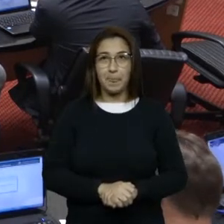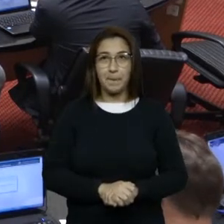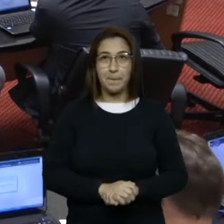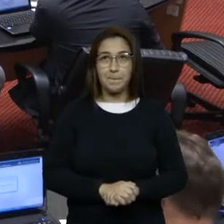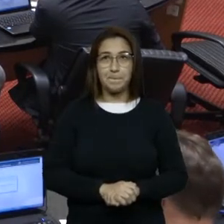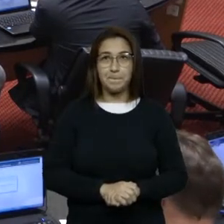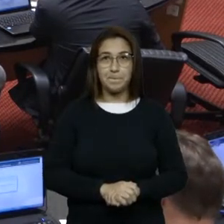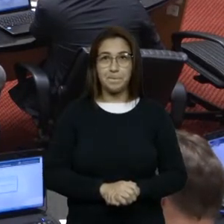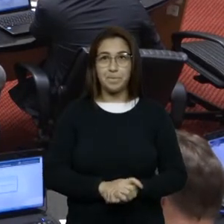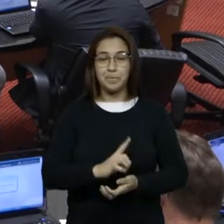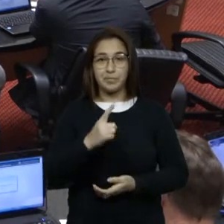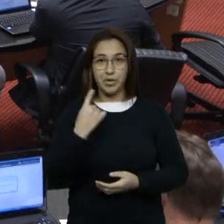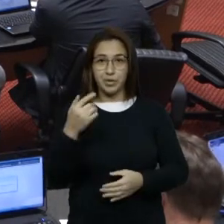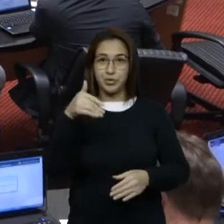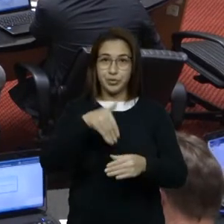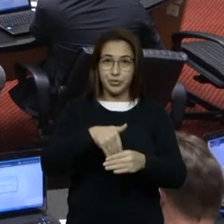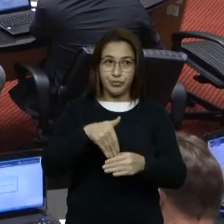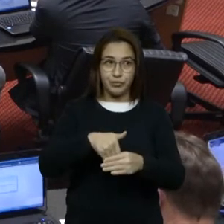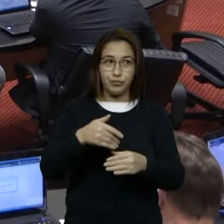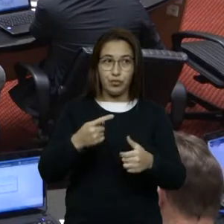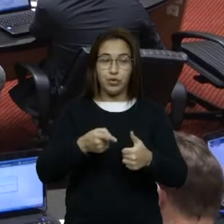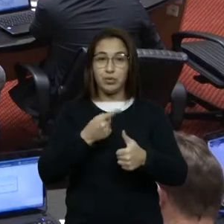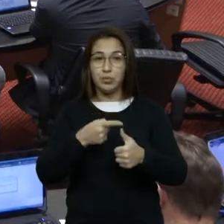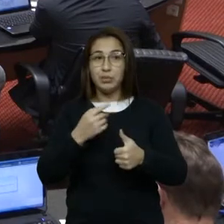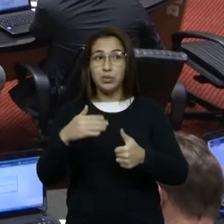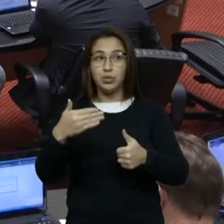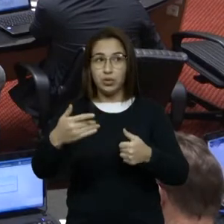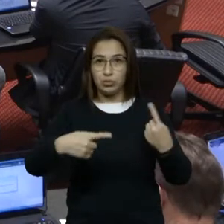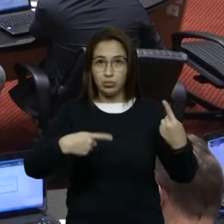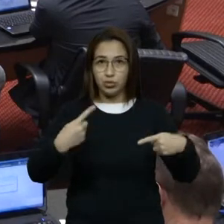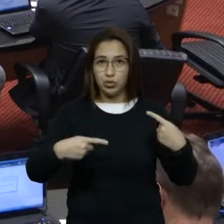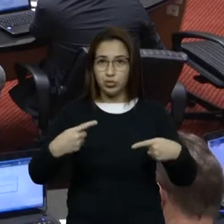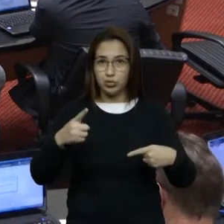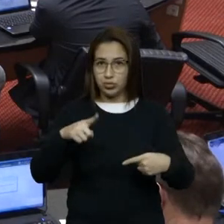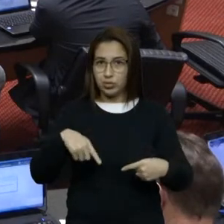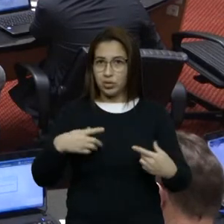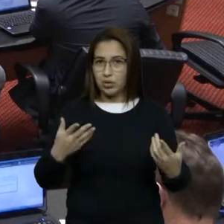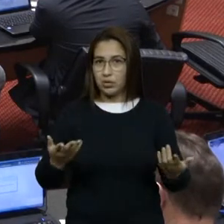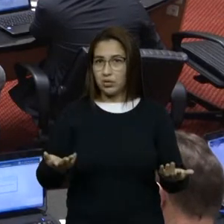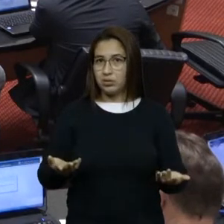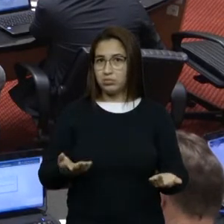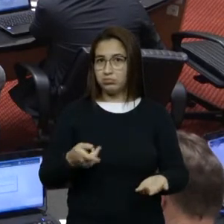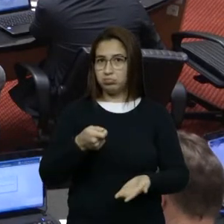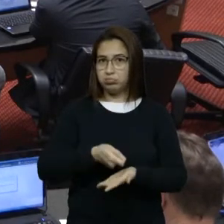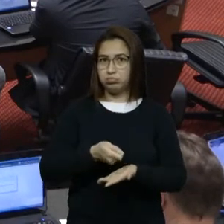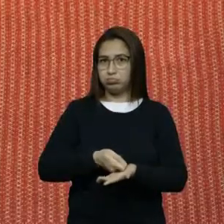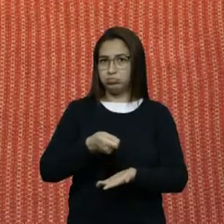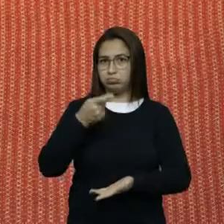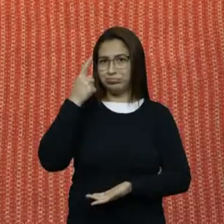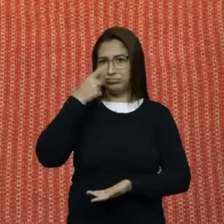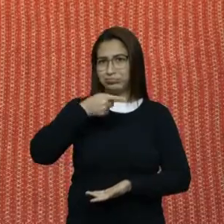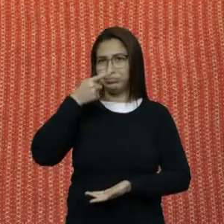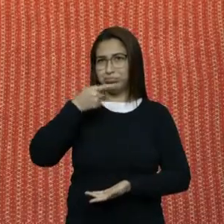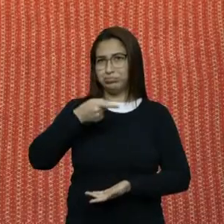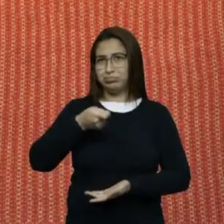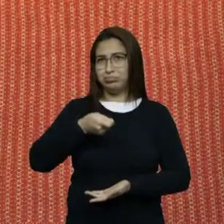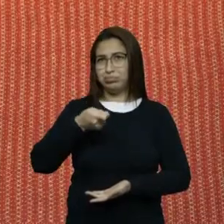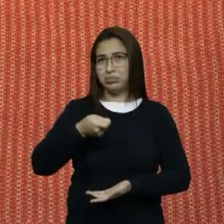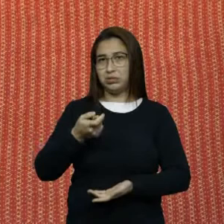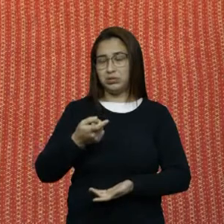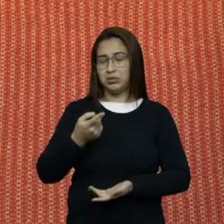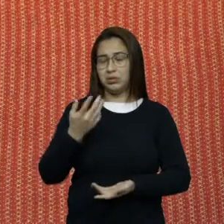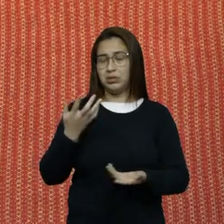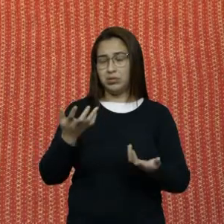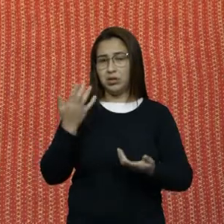e a gente volta a primeira e discutir Depois daí sim que é ditadura Olá tudo bem mas é só uma observação que eu